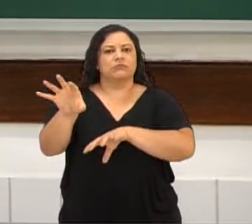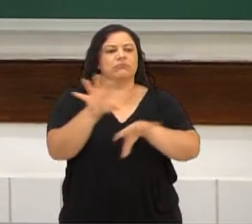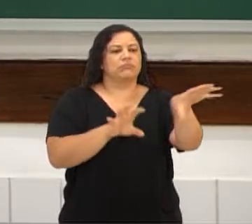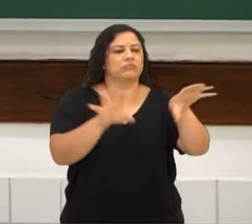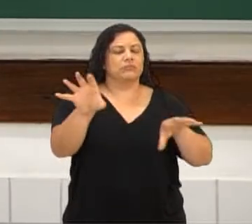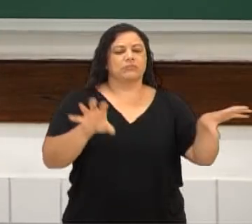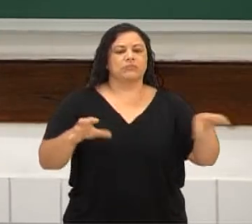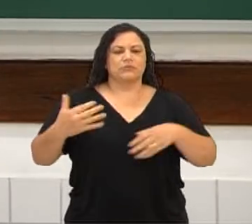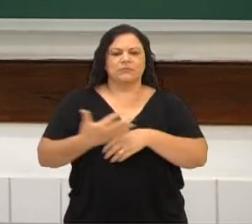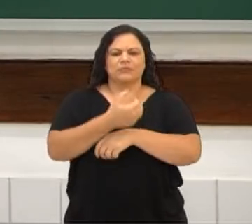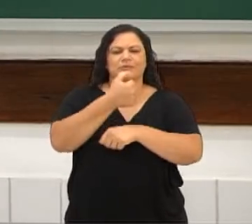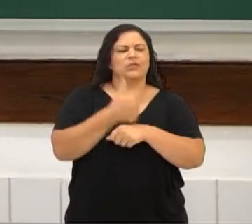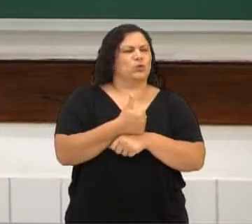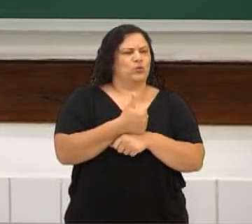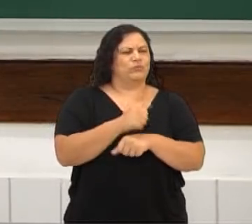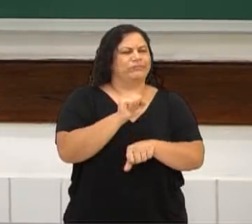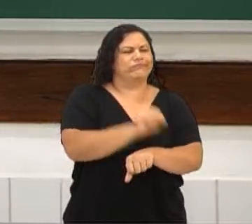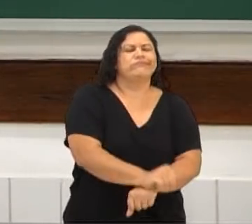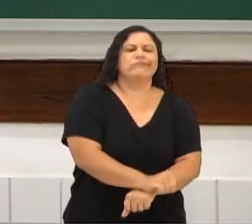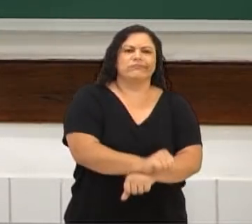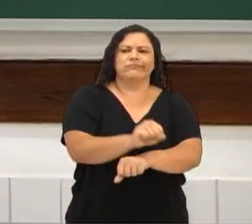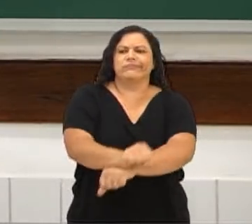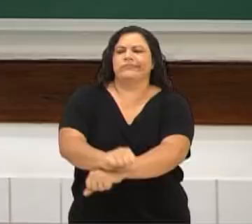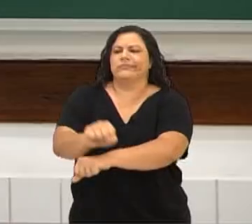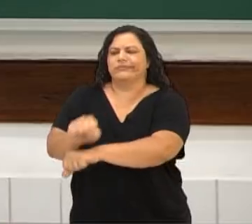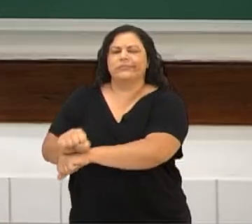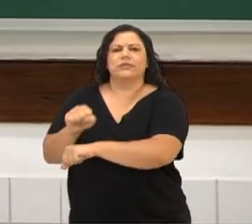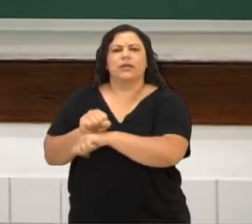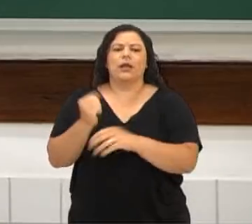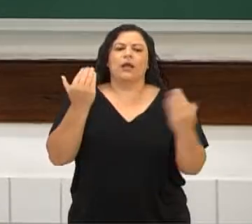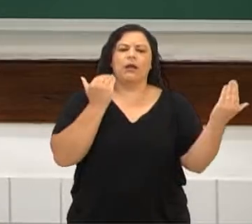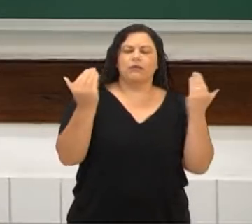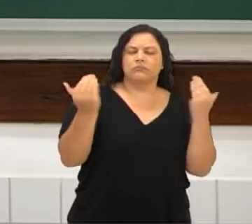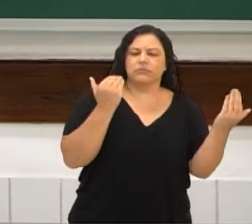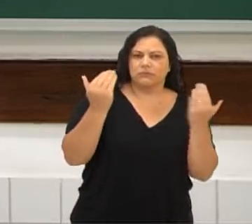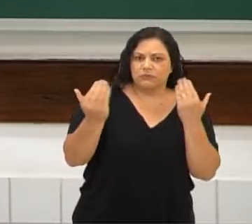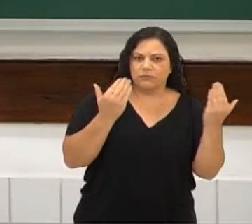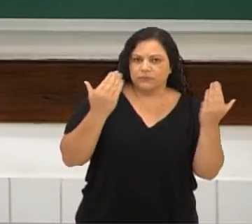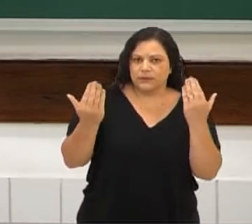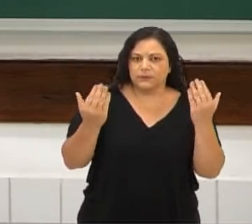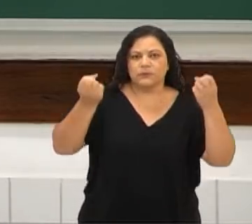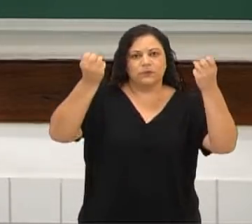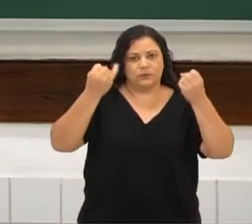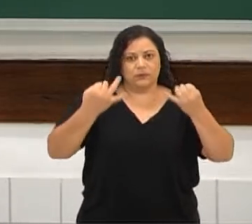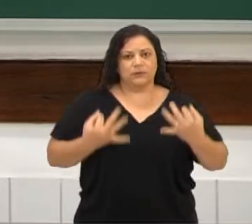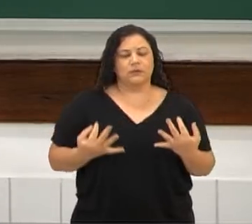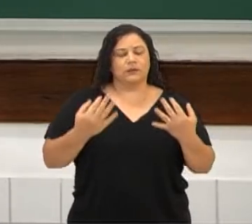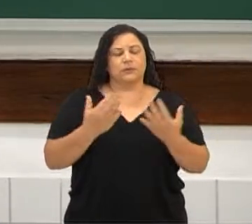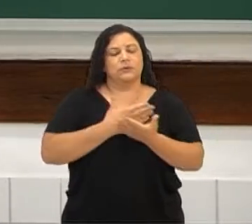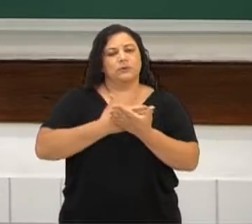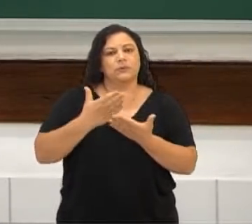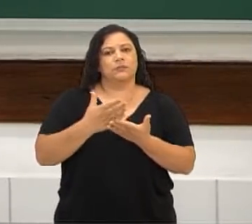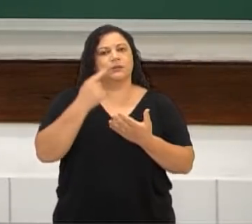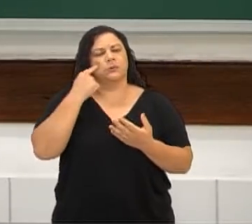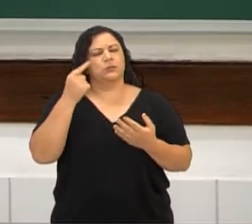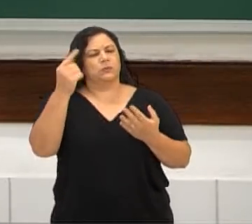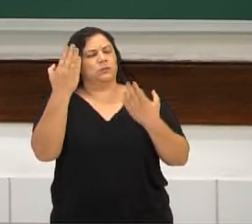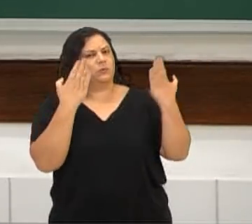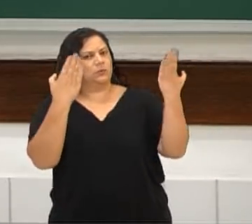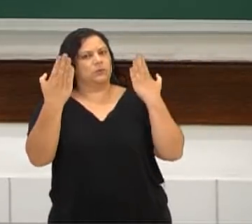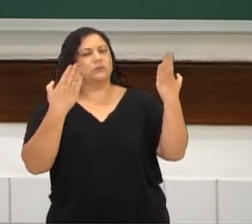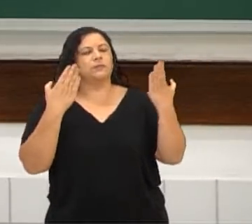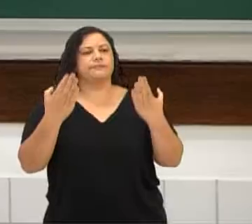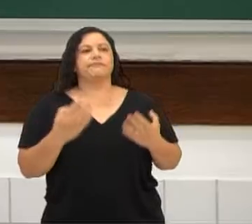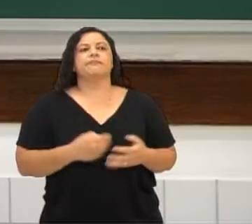domínio causou uma estagnação. Dá para a gente fazer uma comparação, uma analogia, né? Que eu falei para você, é um dos princípios do método geográfico, é a